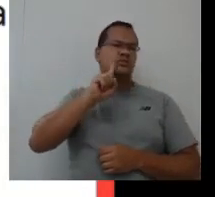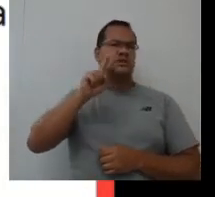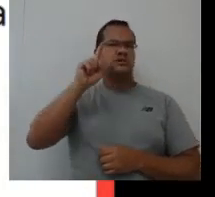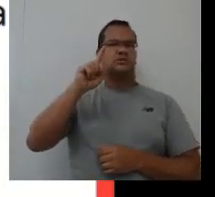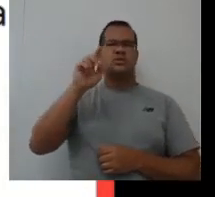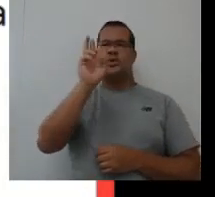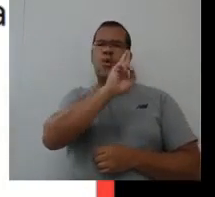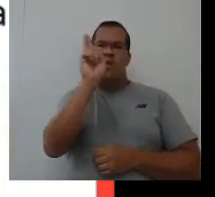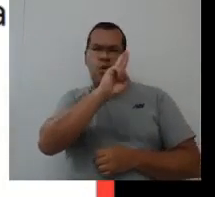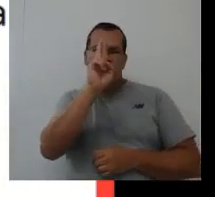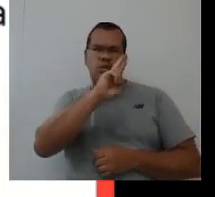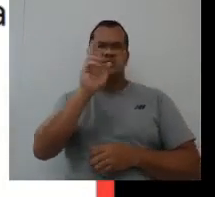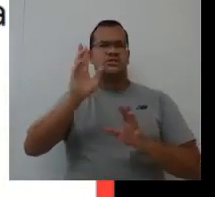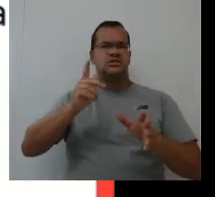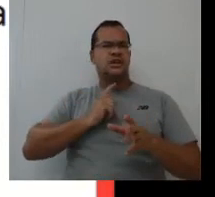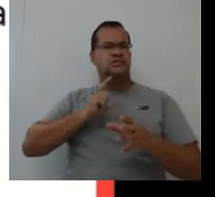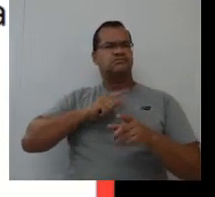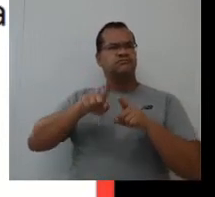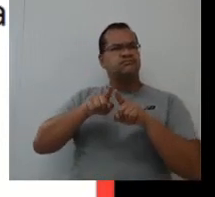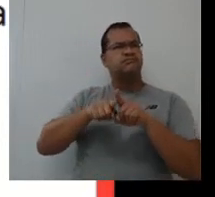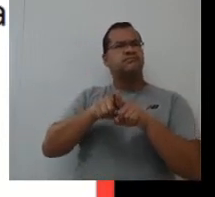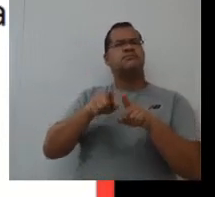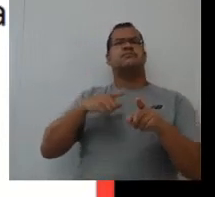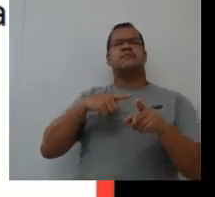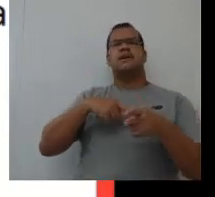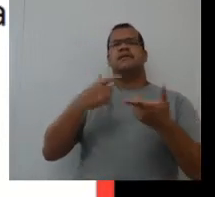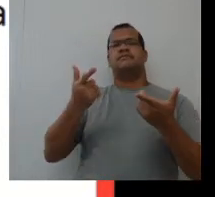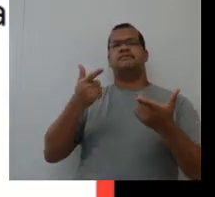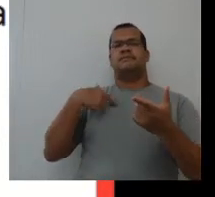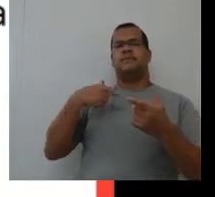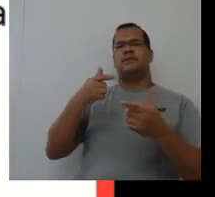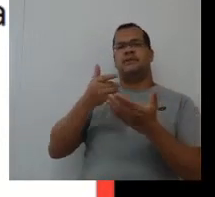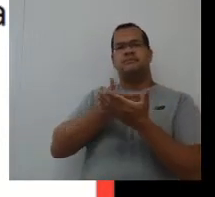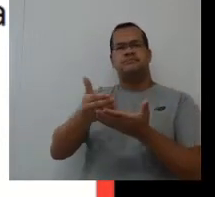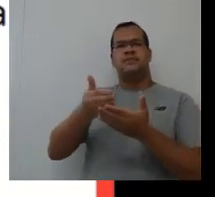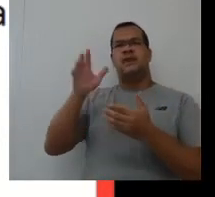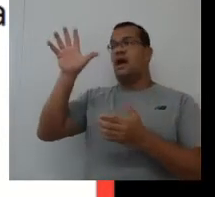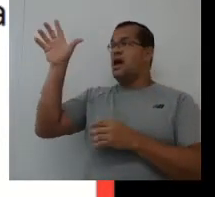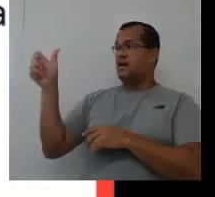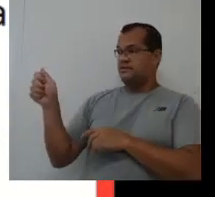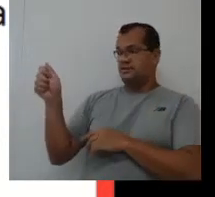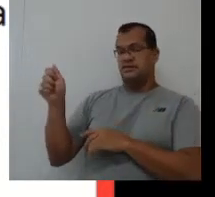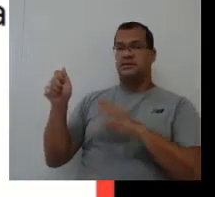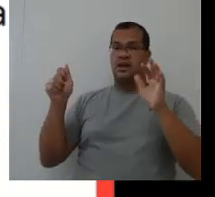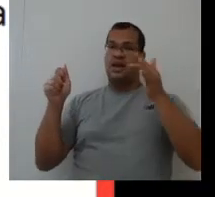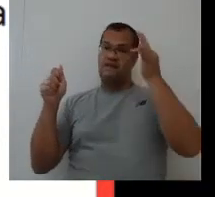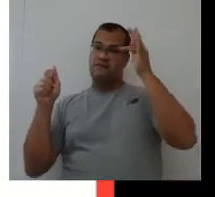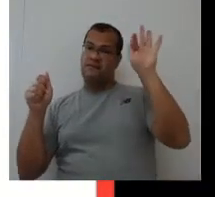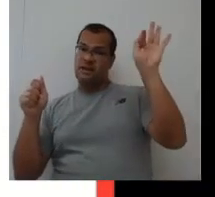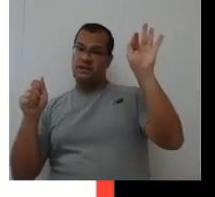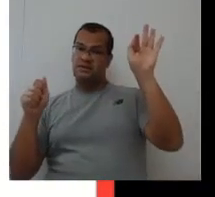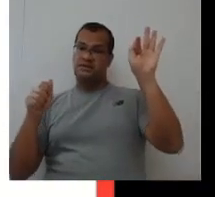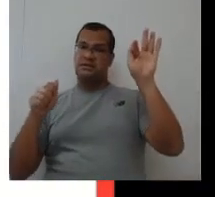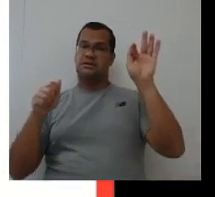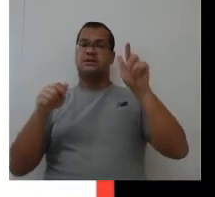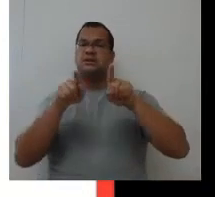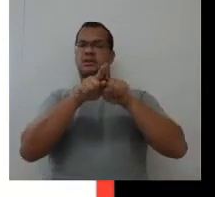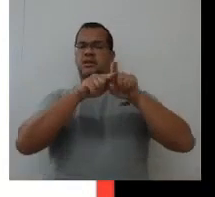a Conferência de Berlim, onde estabeleceram a partilha da África, né? Então, a França e a Alemanha e a Grã-Bretanha aí vão ser